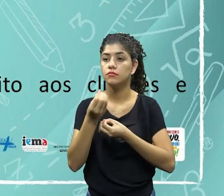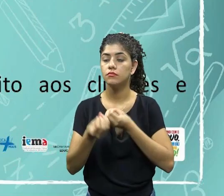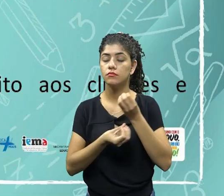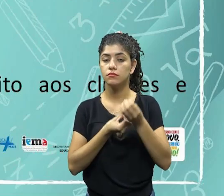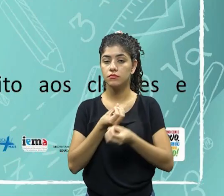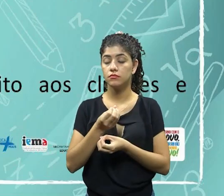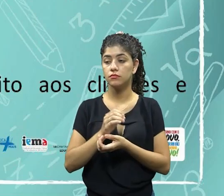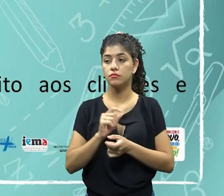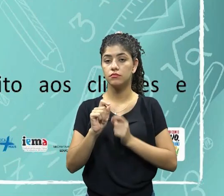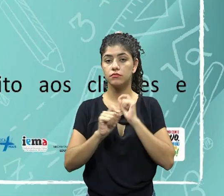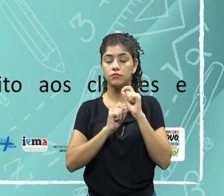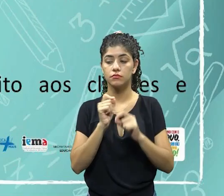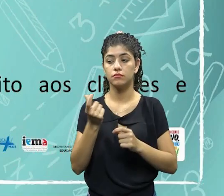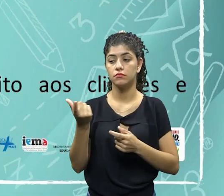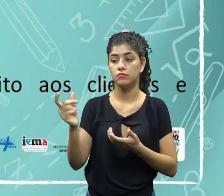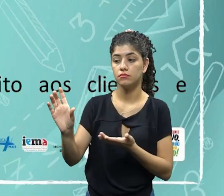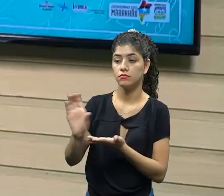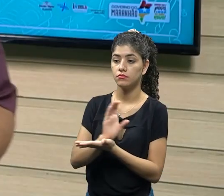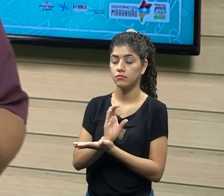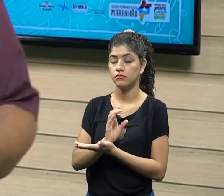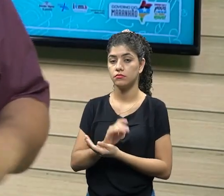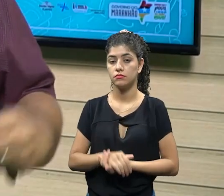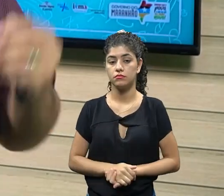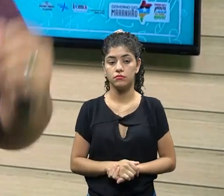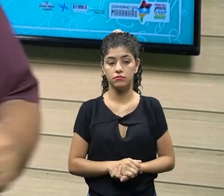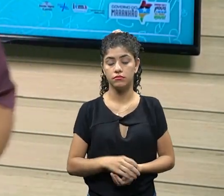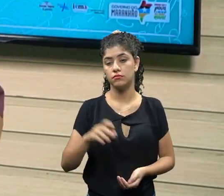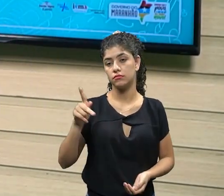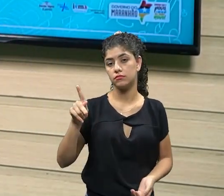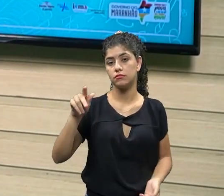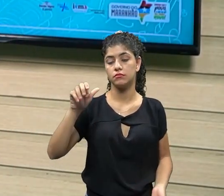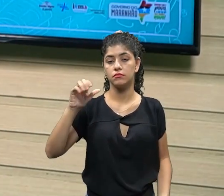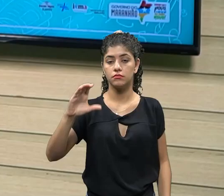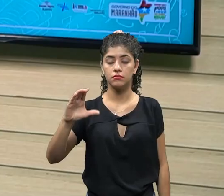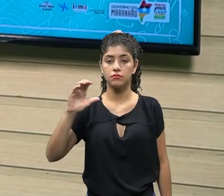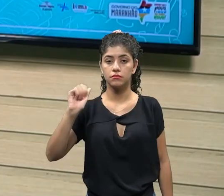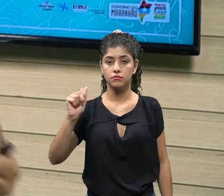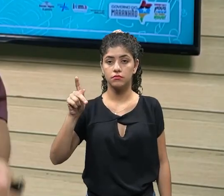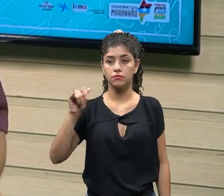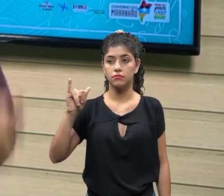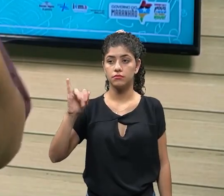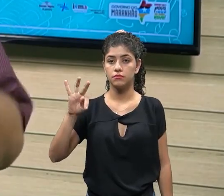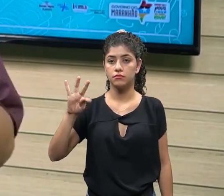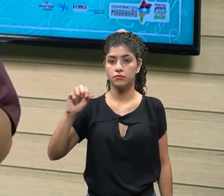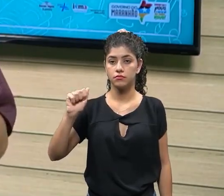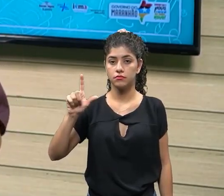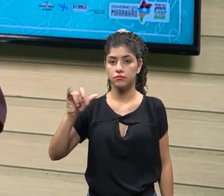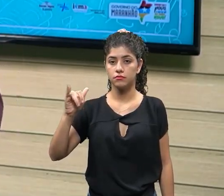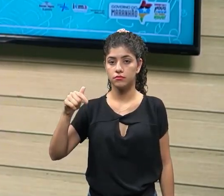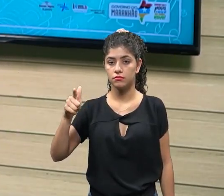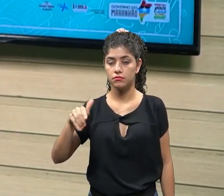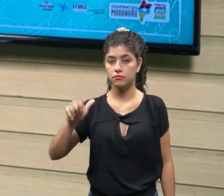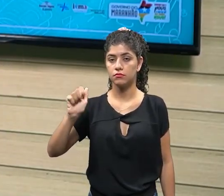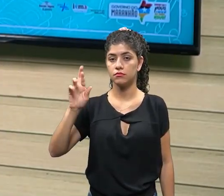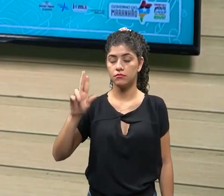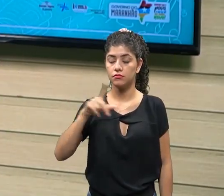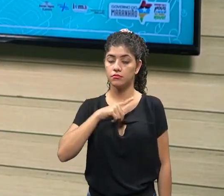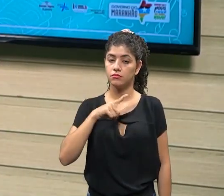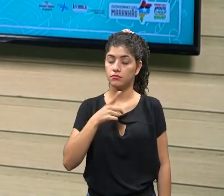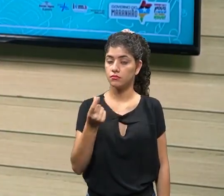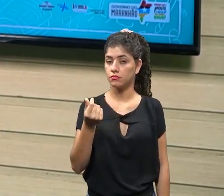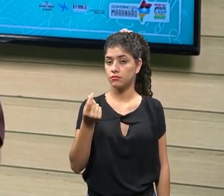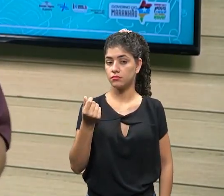captar dinheiro, como eu vou me capitalizar. A ideia da capitalização é exatamente eu ter esse dinheiro em